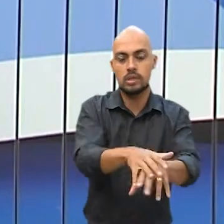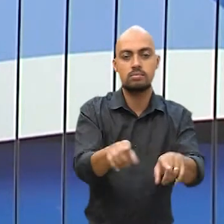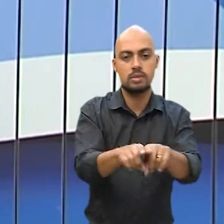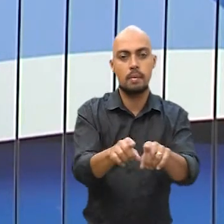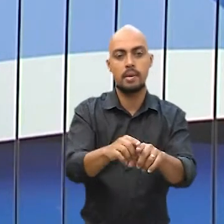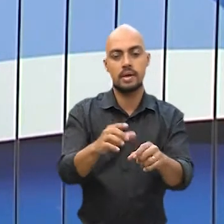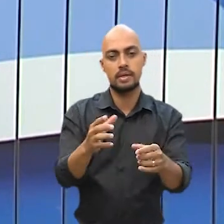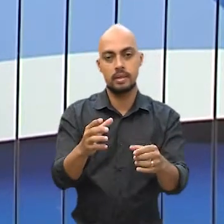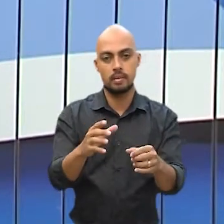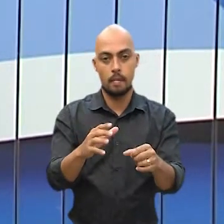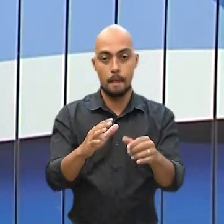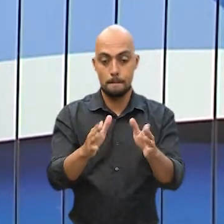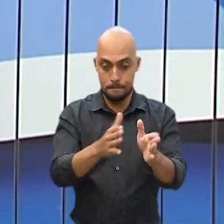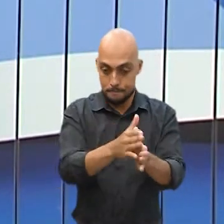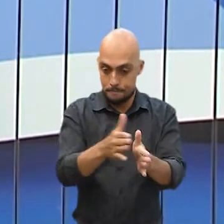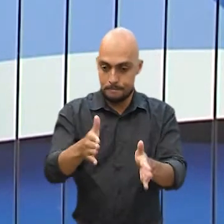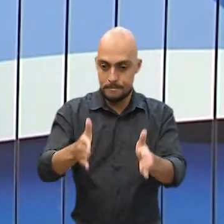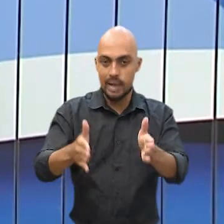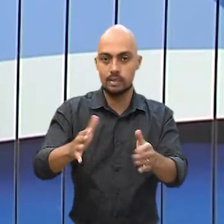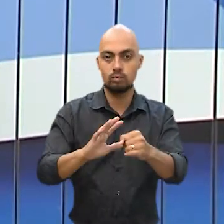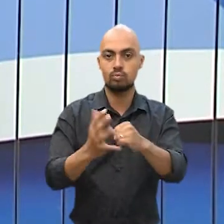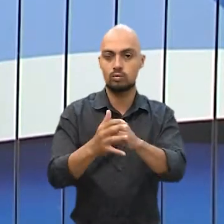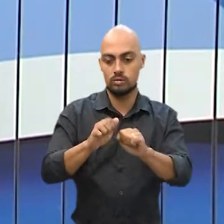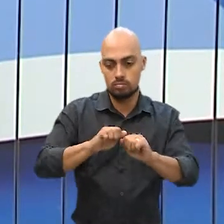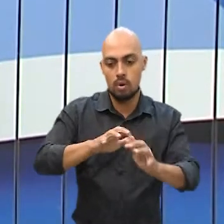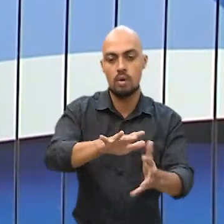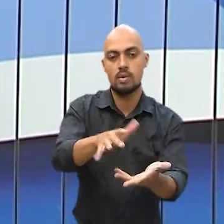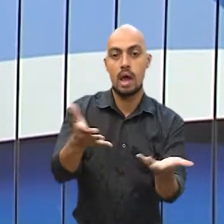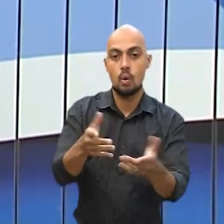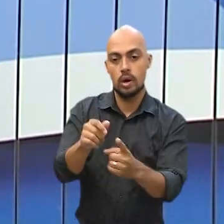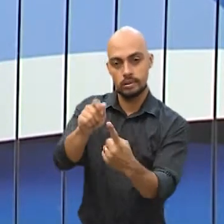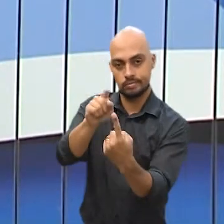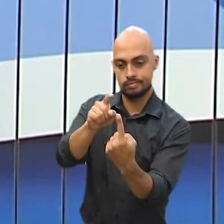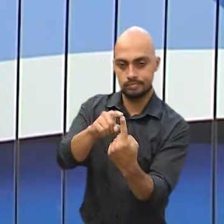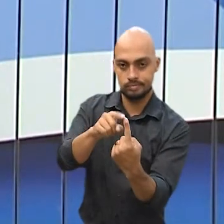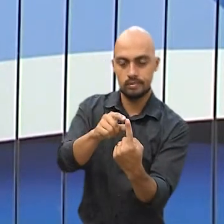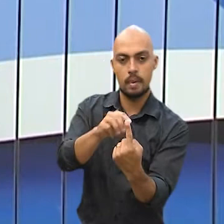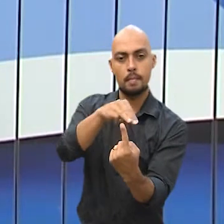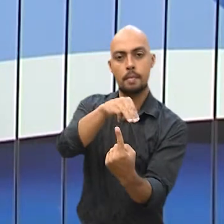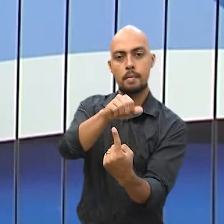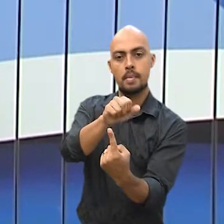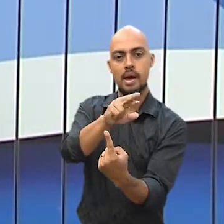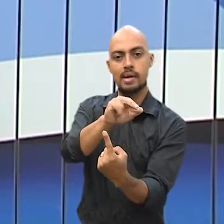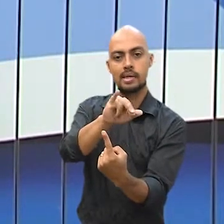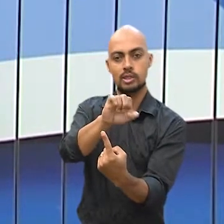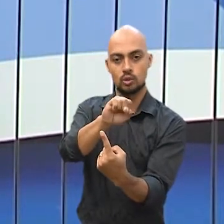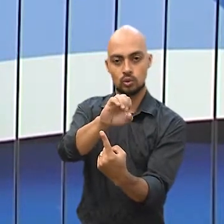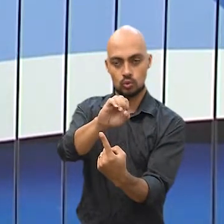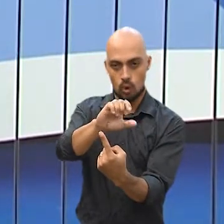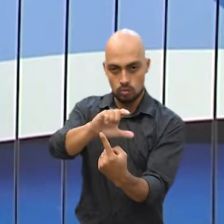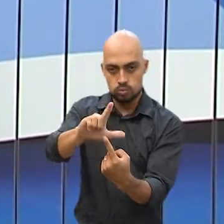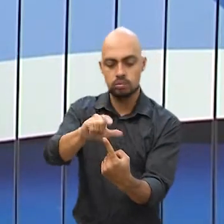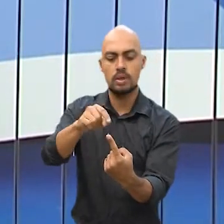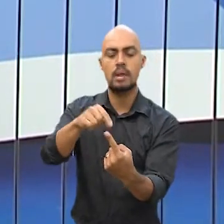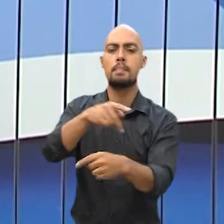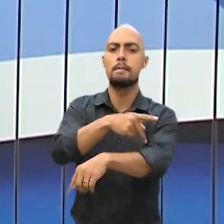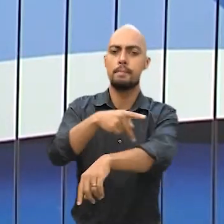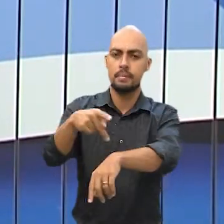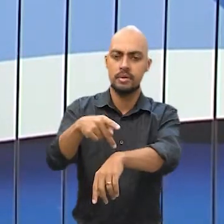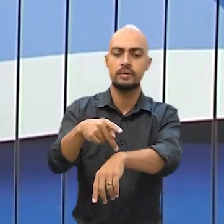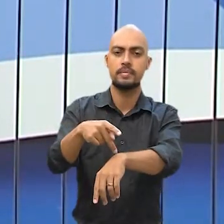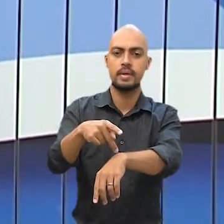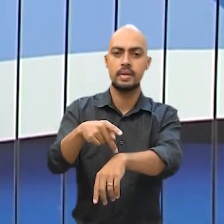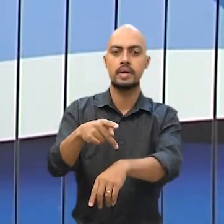durante a pandemia? Bom, estou em contato com a Marisol Presoto, que é pedagoga, doutora em educação, para saber o